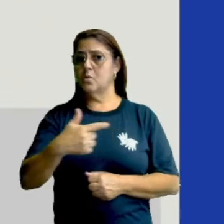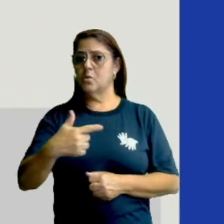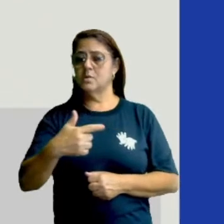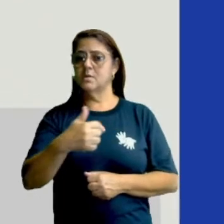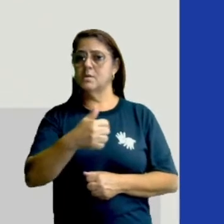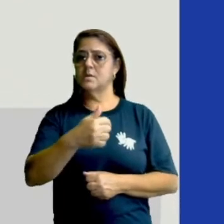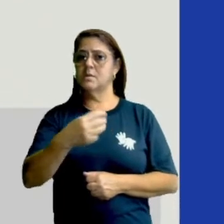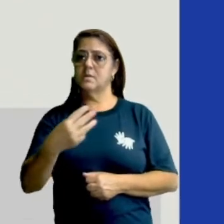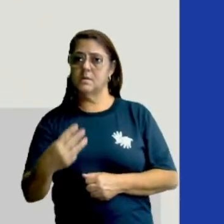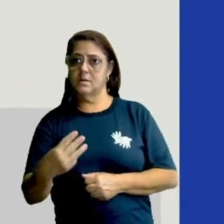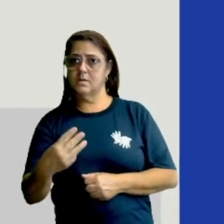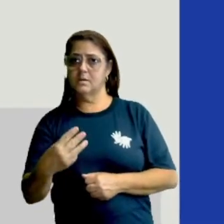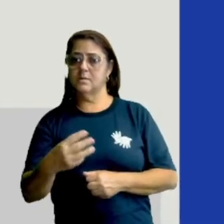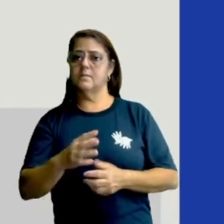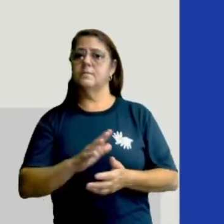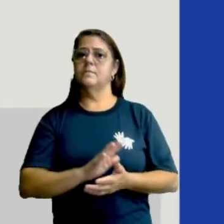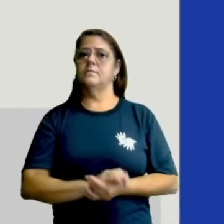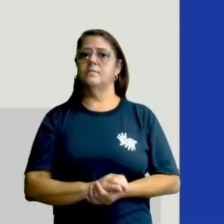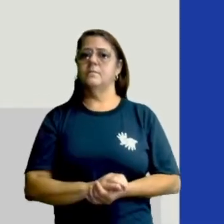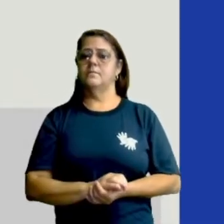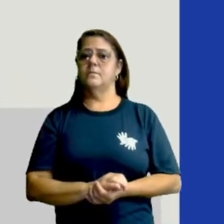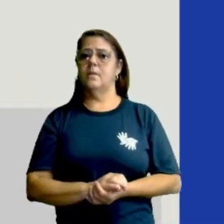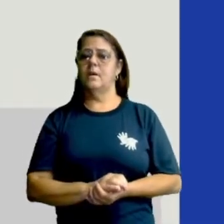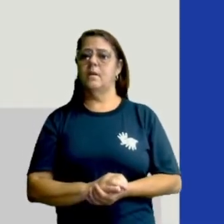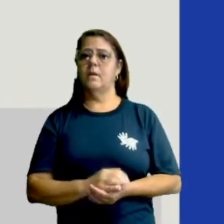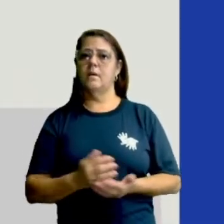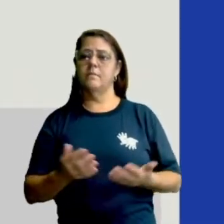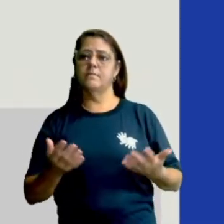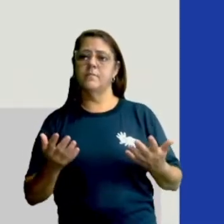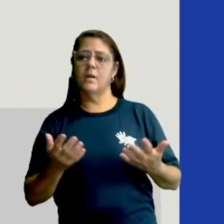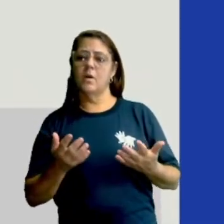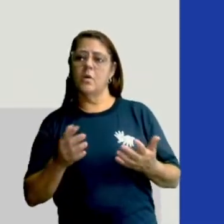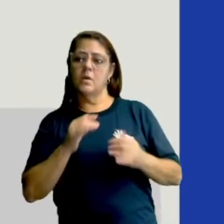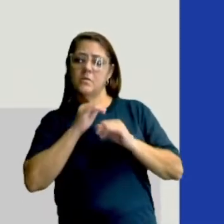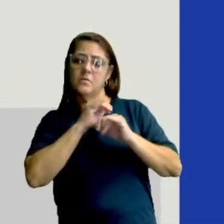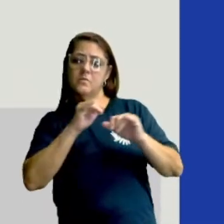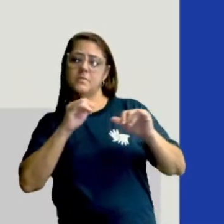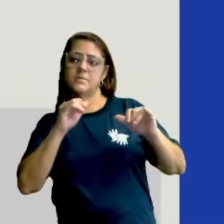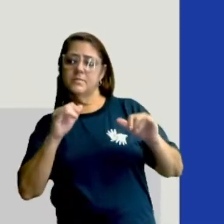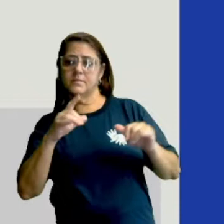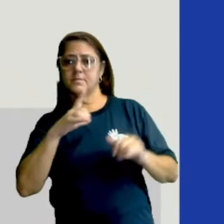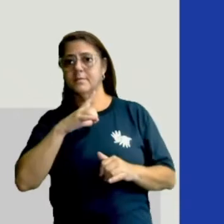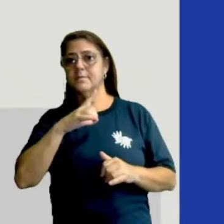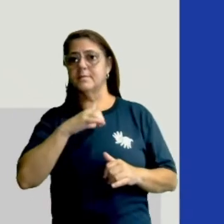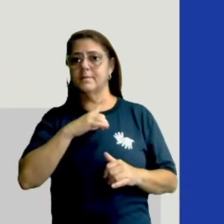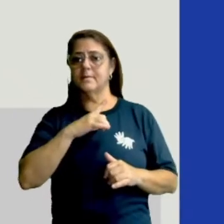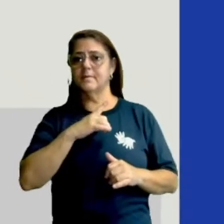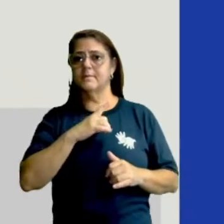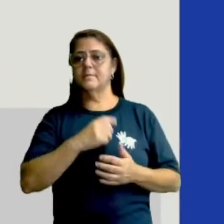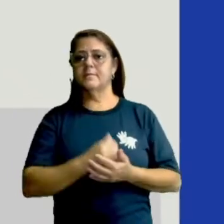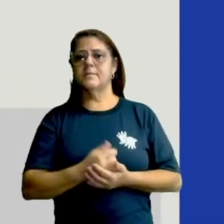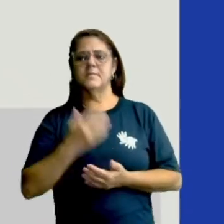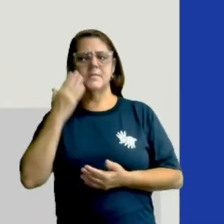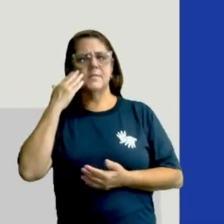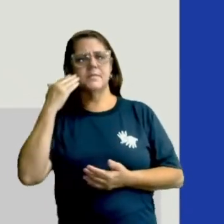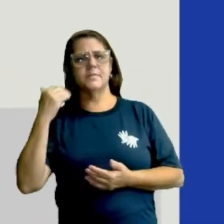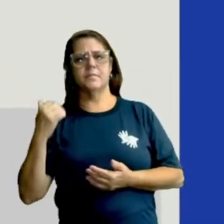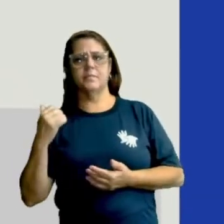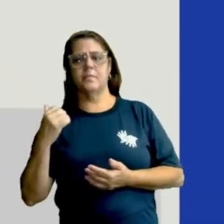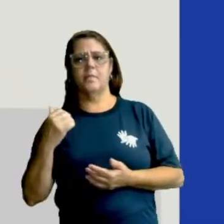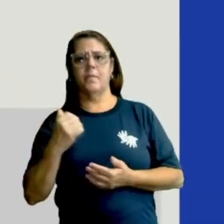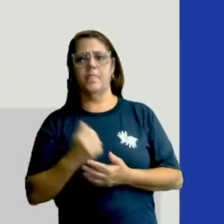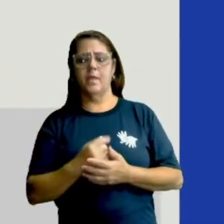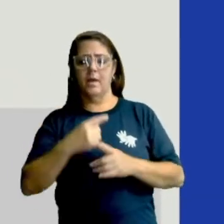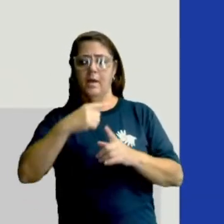11, 12, 13. Então, essas são as informações que a gente tem, certo? A gente sabe que